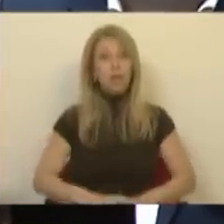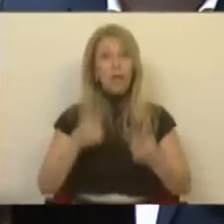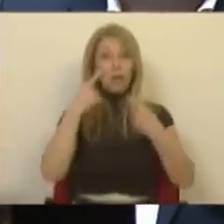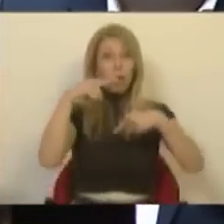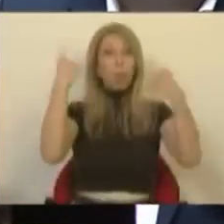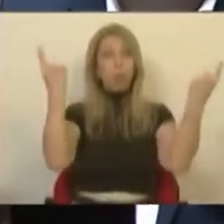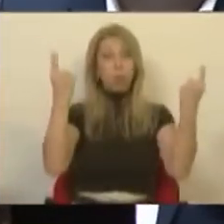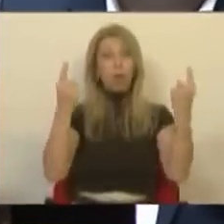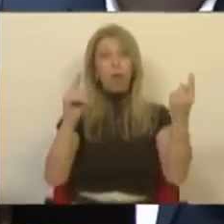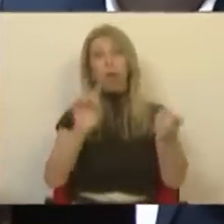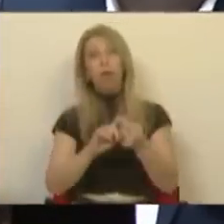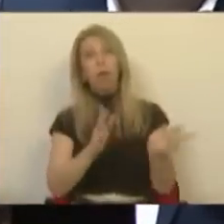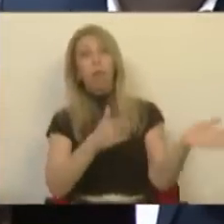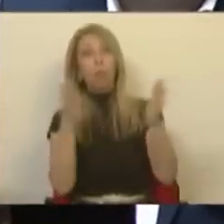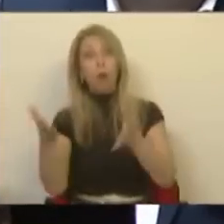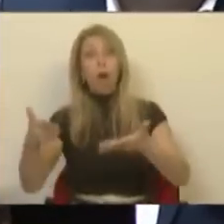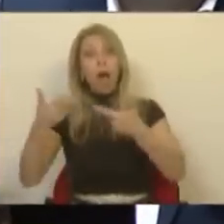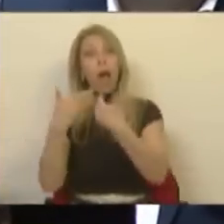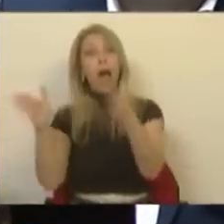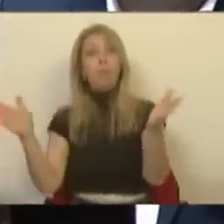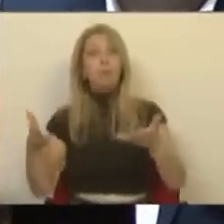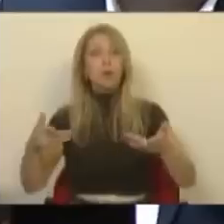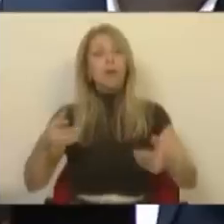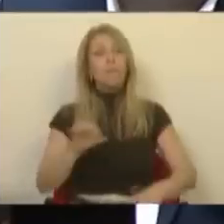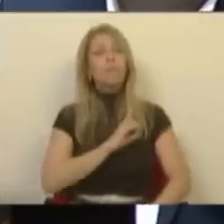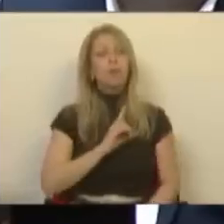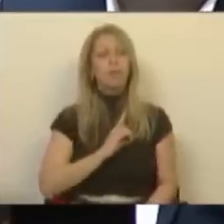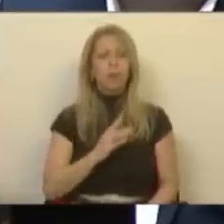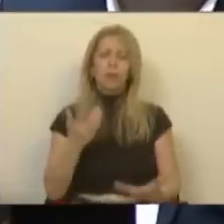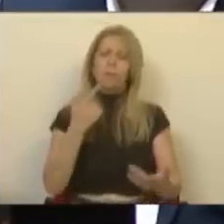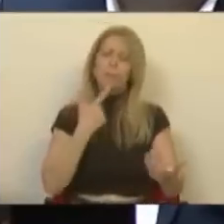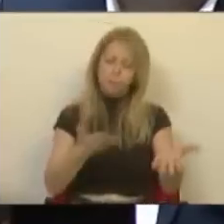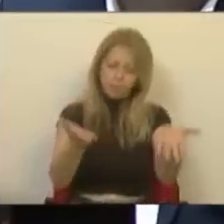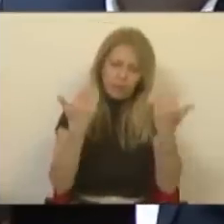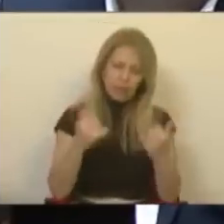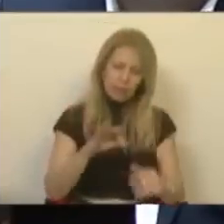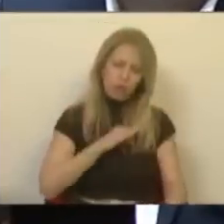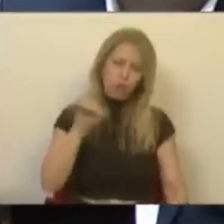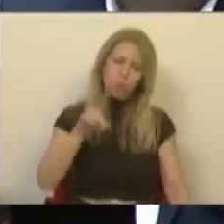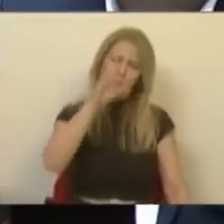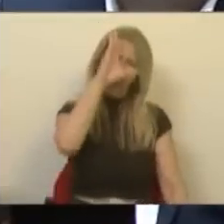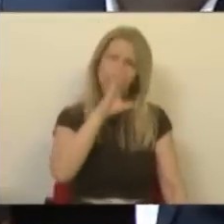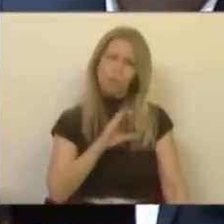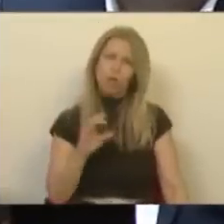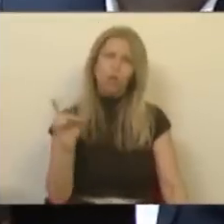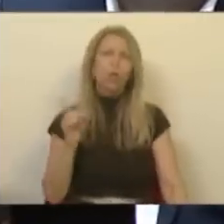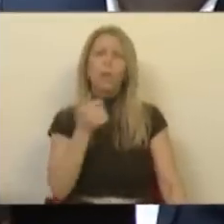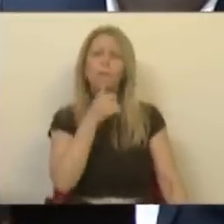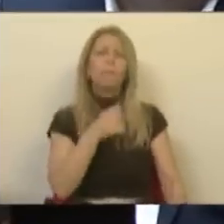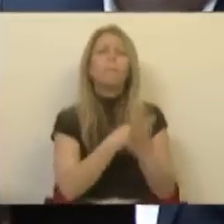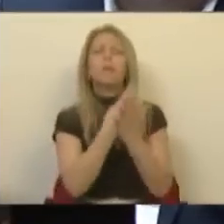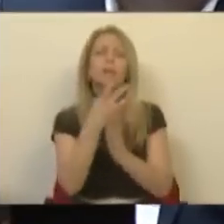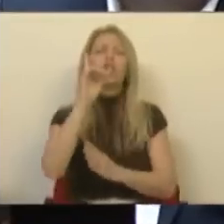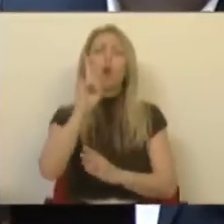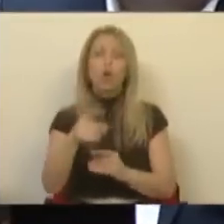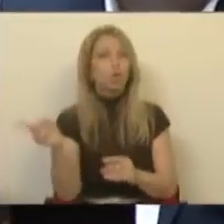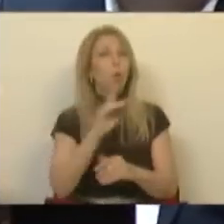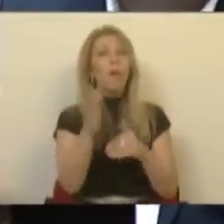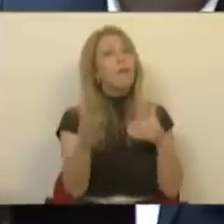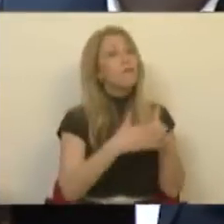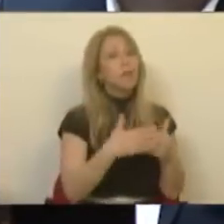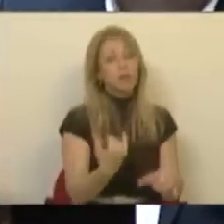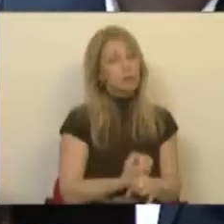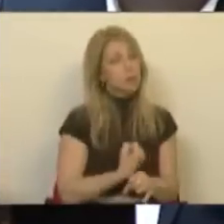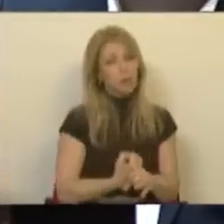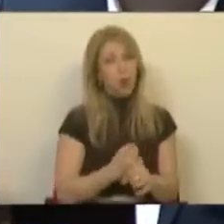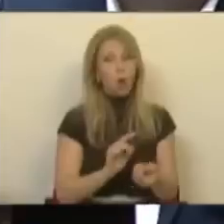de Que medidas é que está a tomar não para esse serviços mas para garantir que eles têm